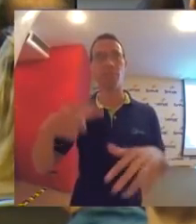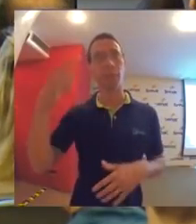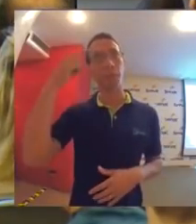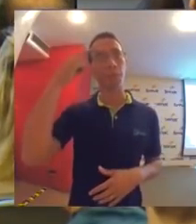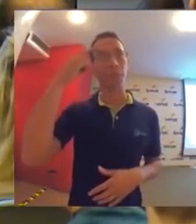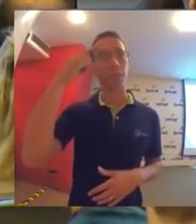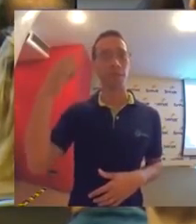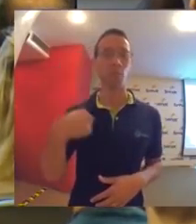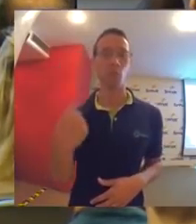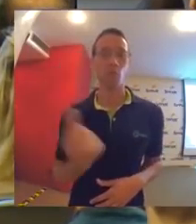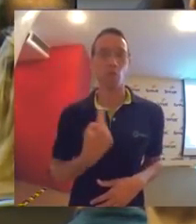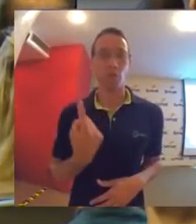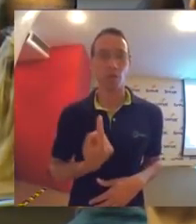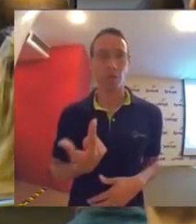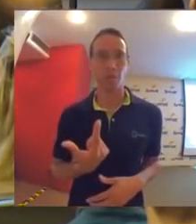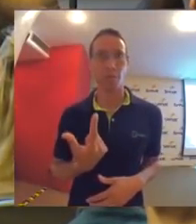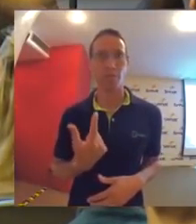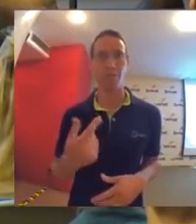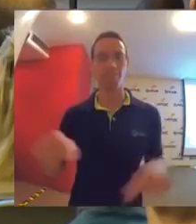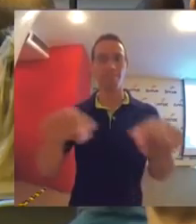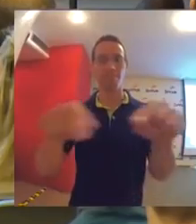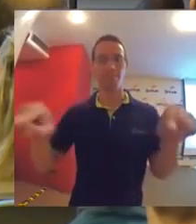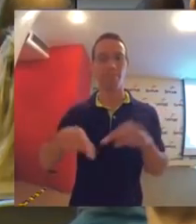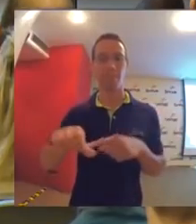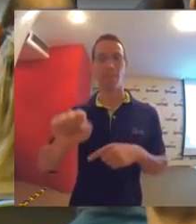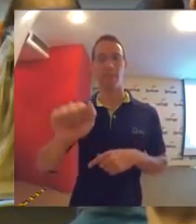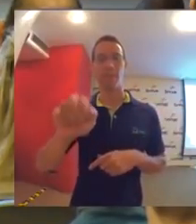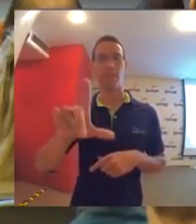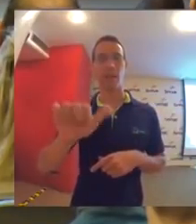estava sozinho na sala de aula.